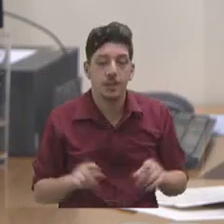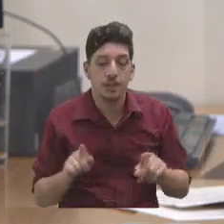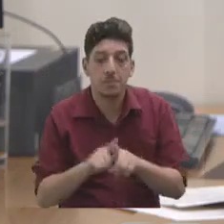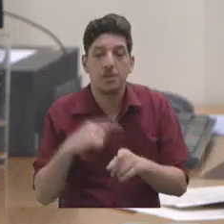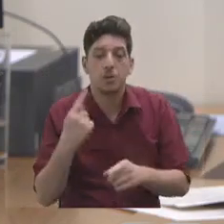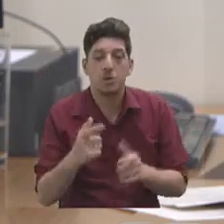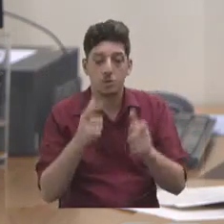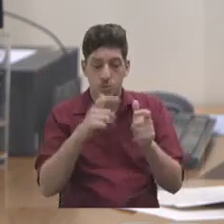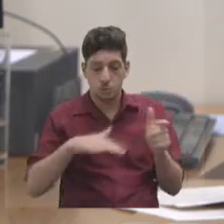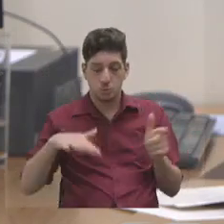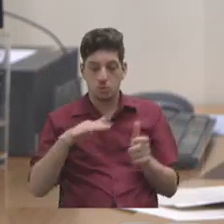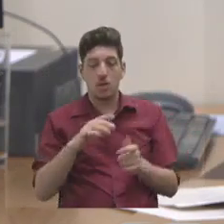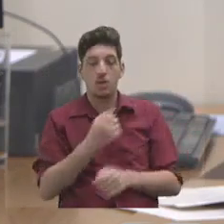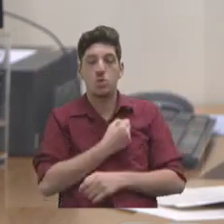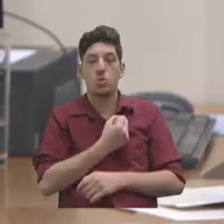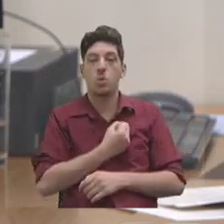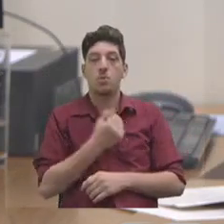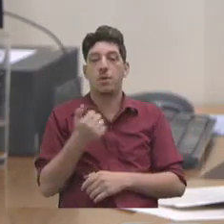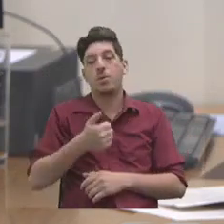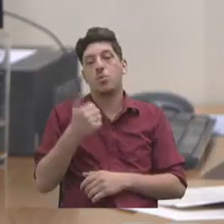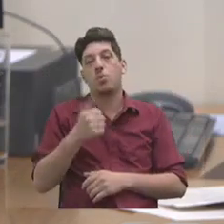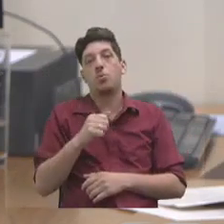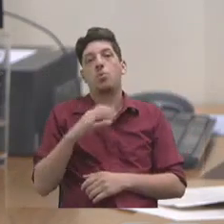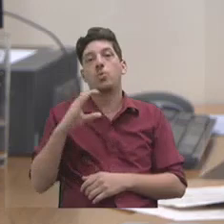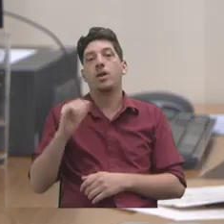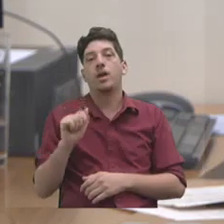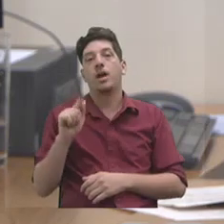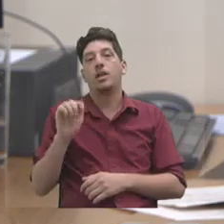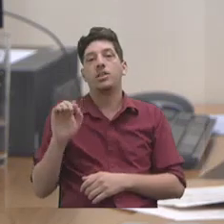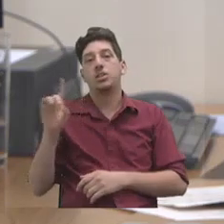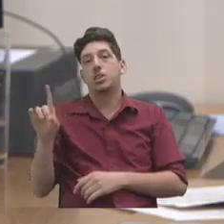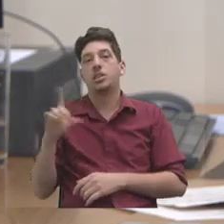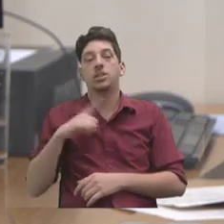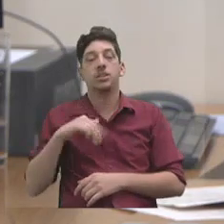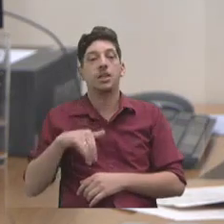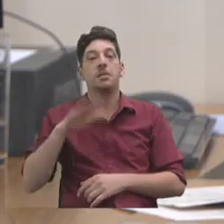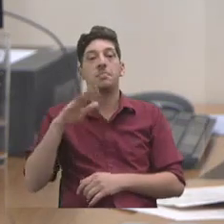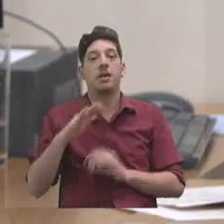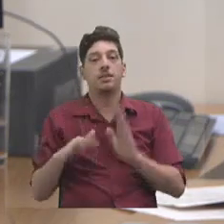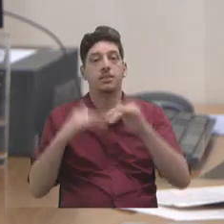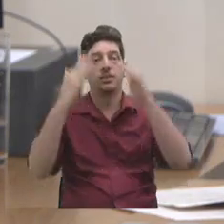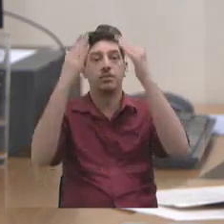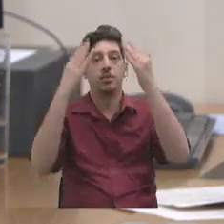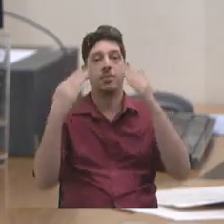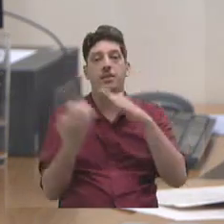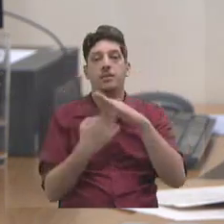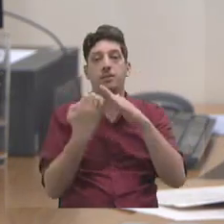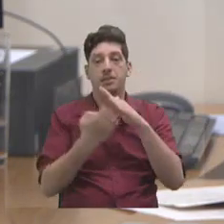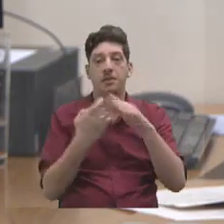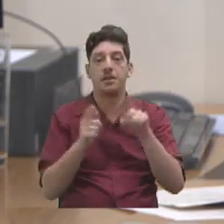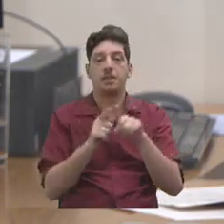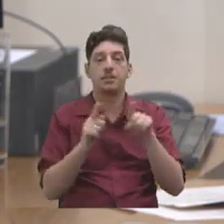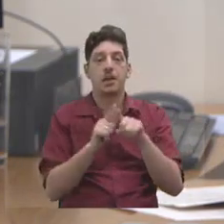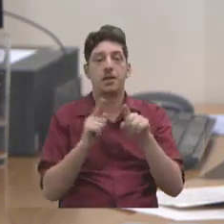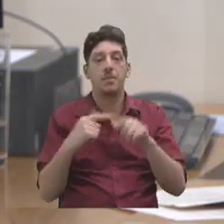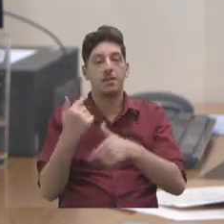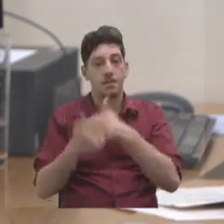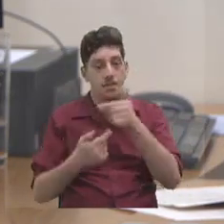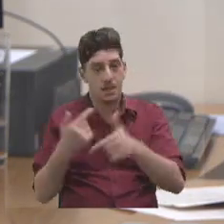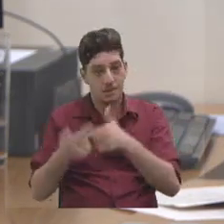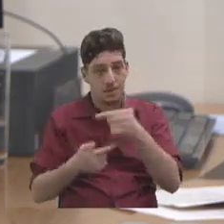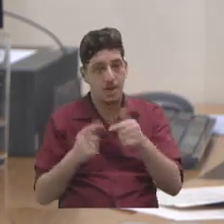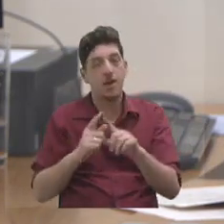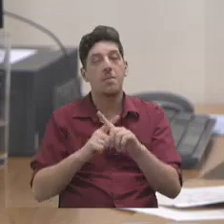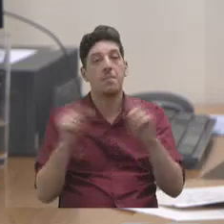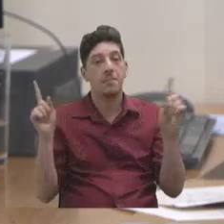tá em número um no CAGED onde tem o maior número de desenvolvimento de empregos geração de empregos no